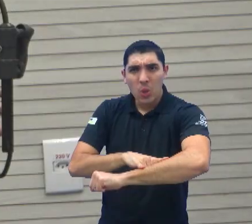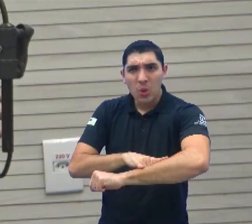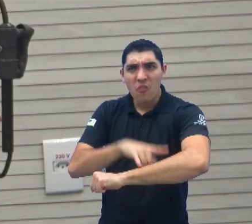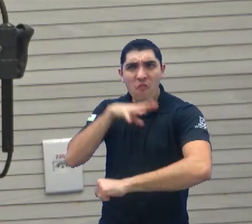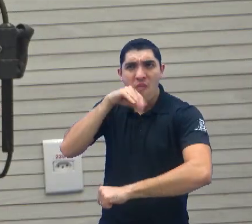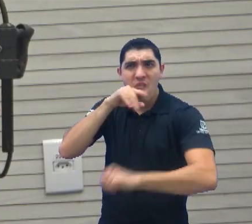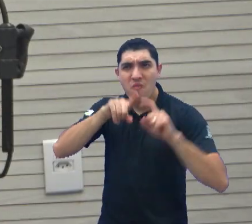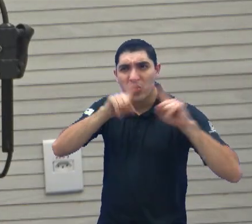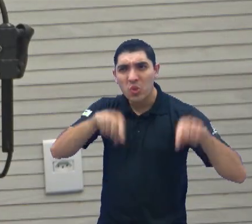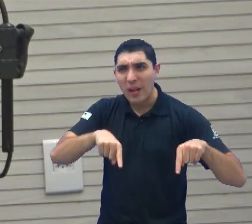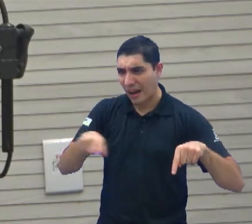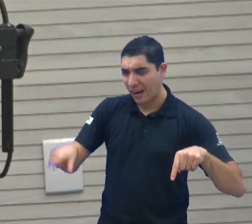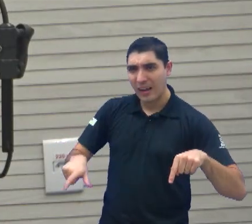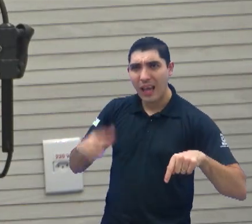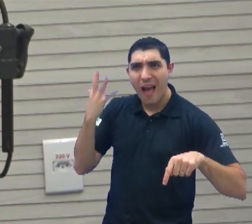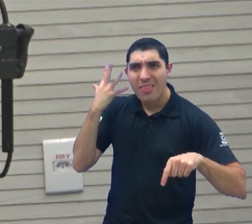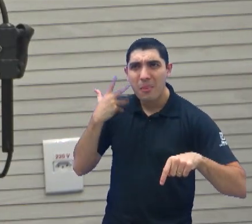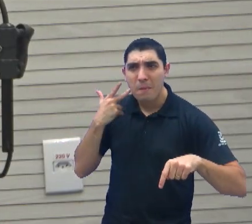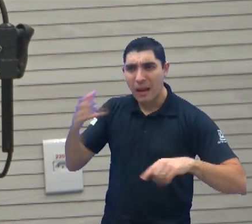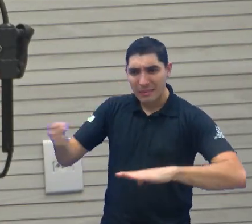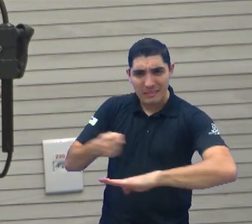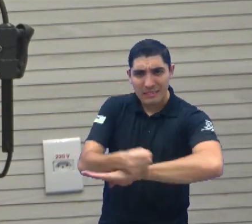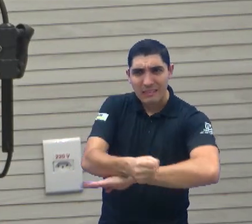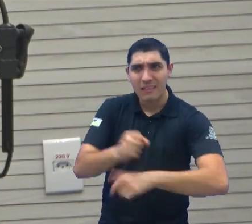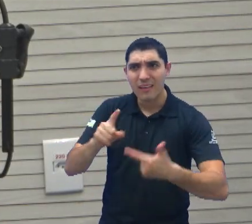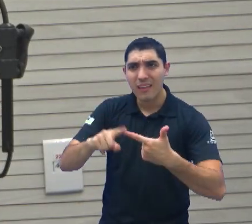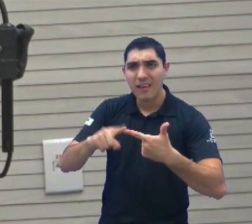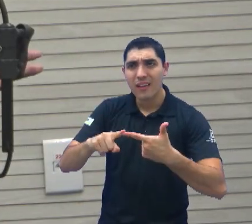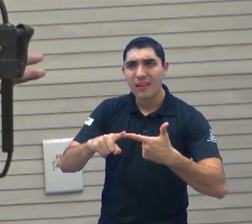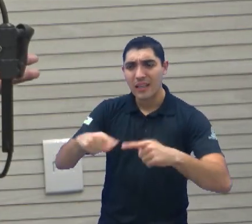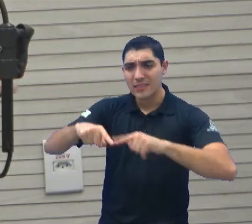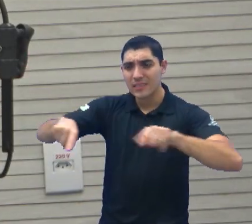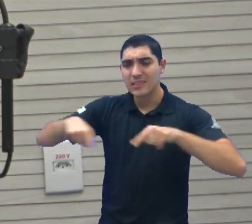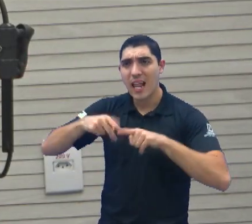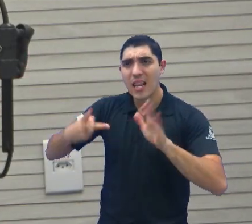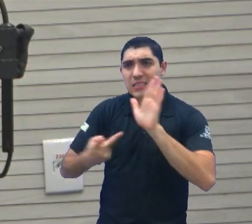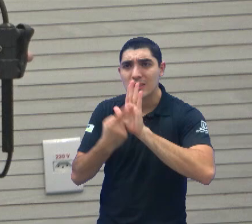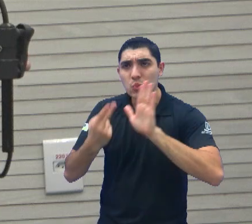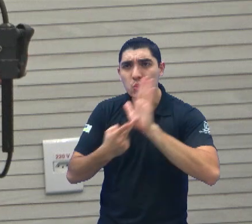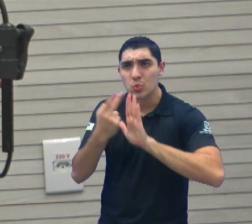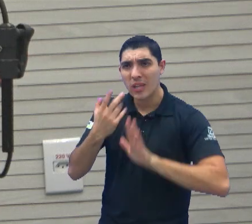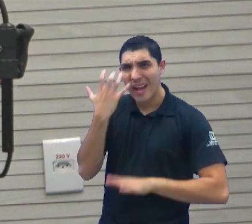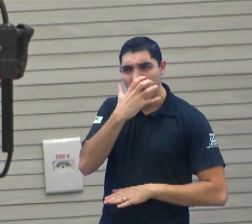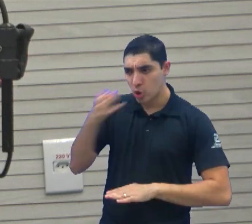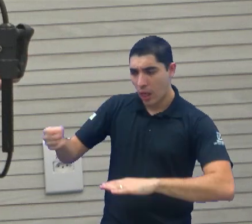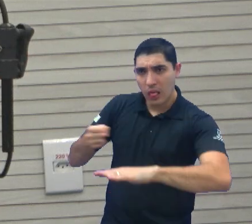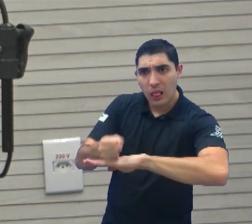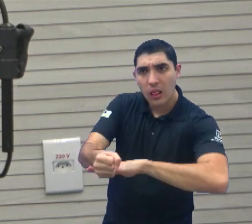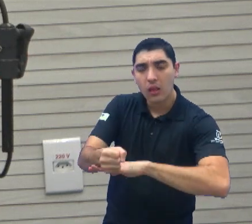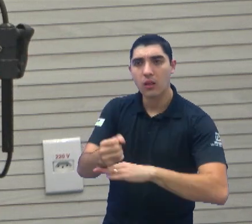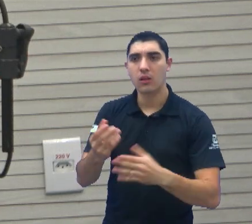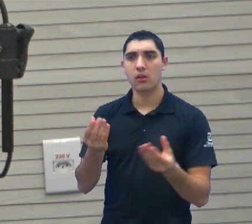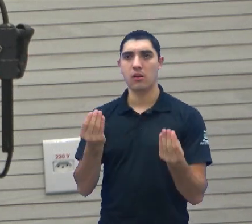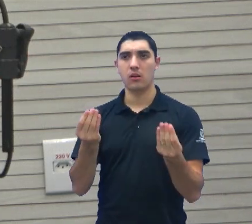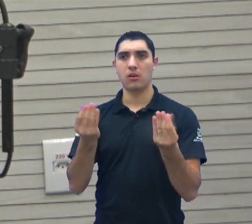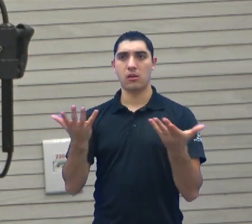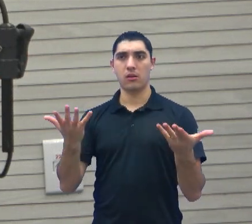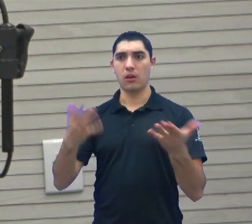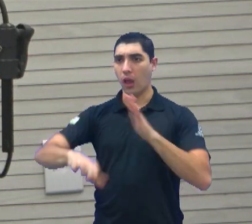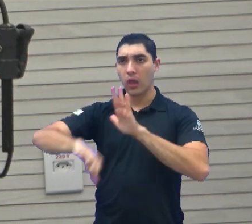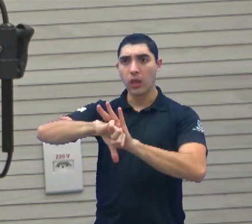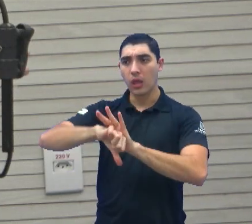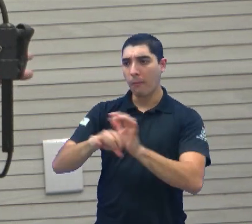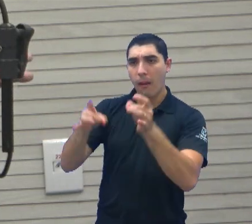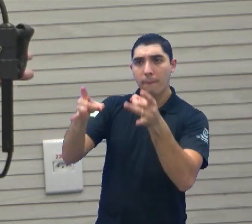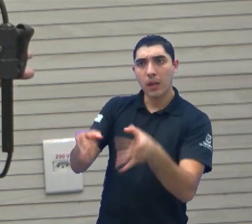de cirurgia sendo ocupado por cachorro, isso é um crime. Nós não podemos achar que